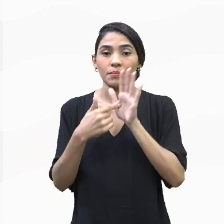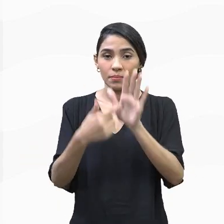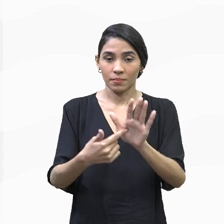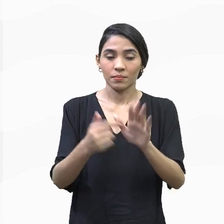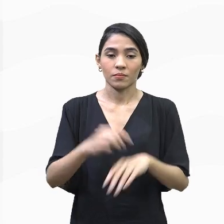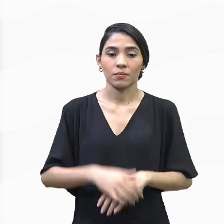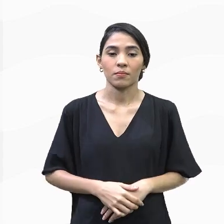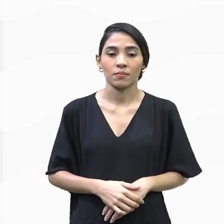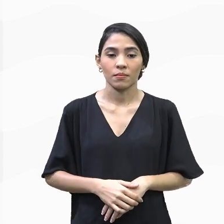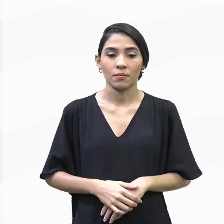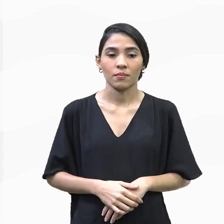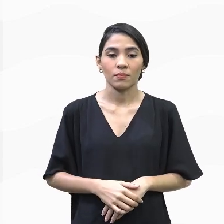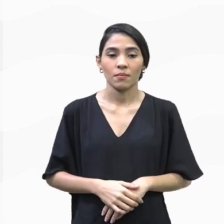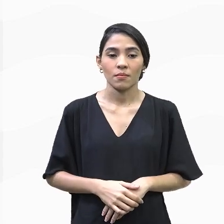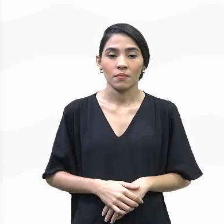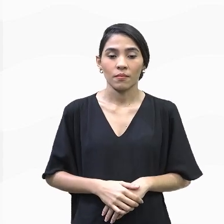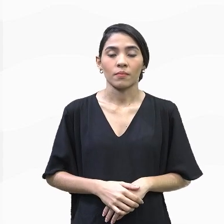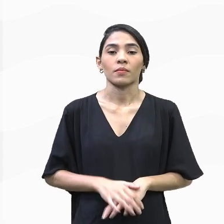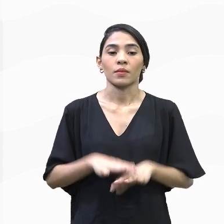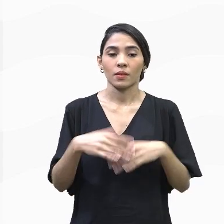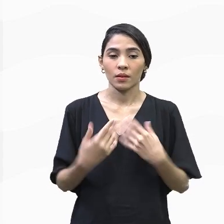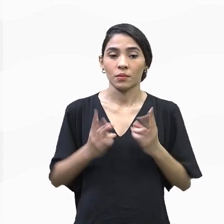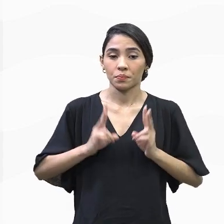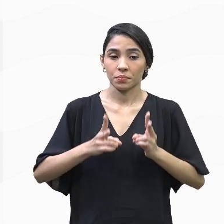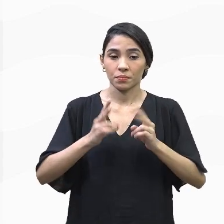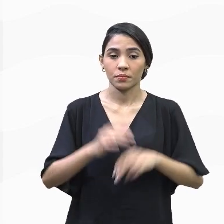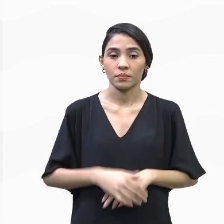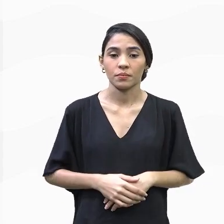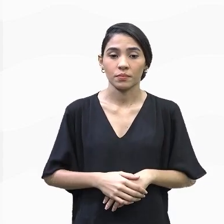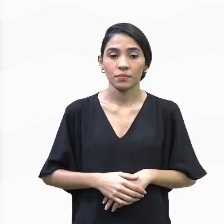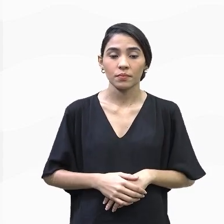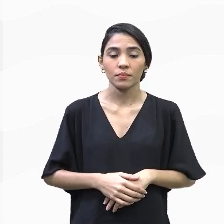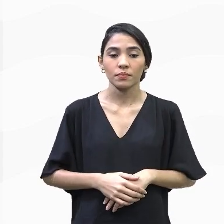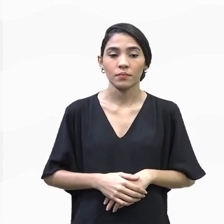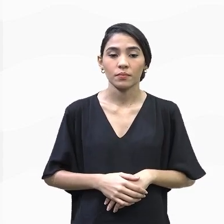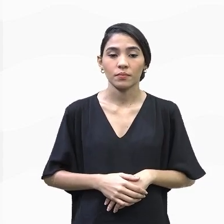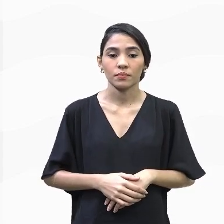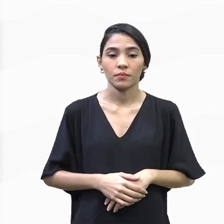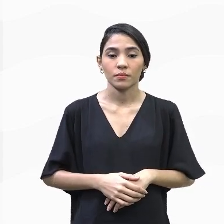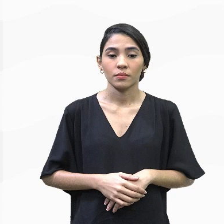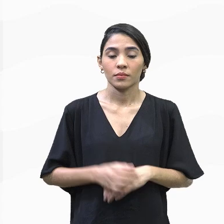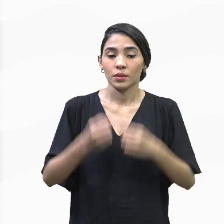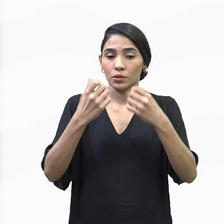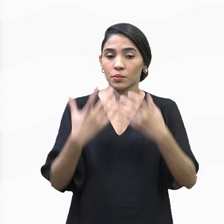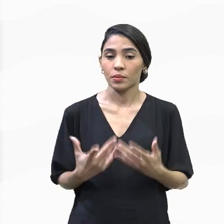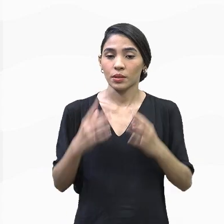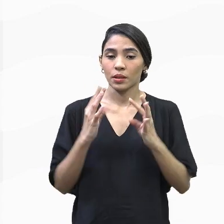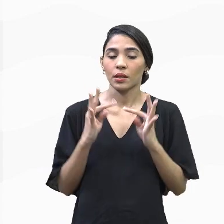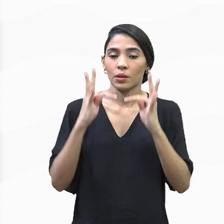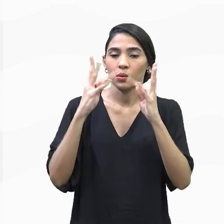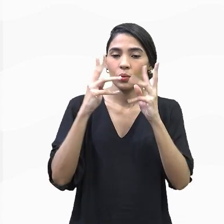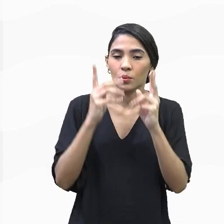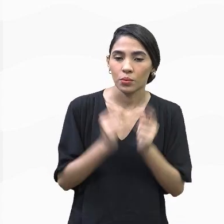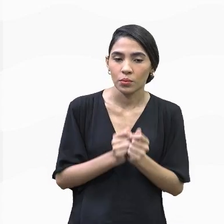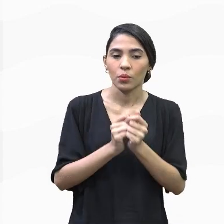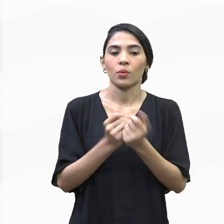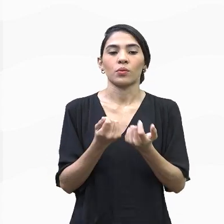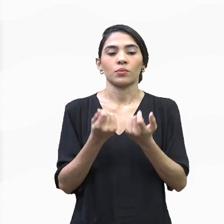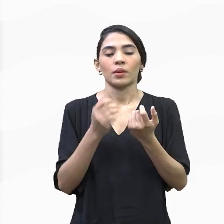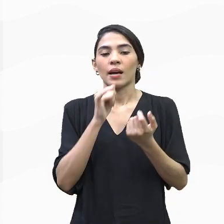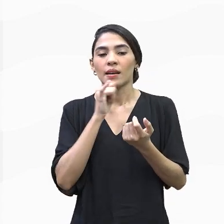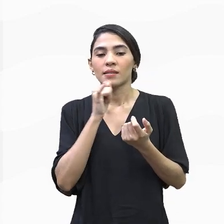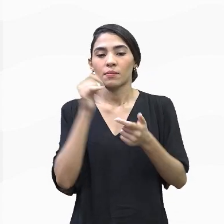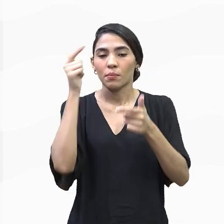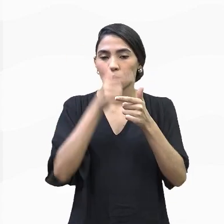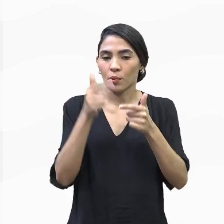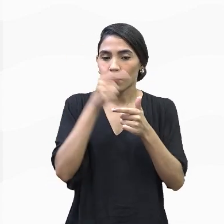resultados. Indicadores de saúde, continuemos. Prevalência. Expressa o total acumulado de casos